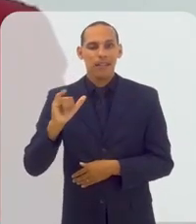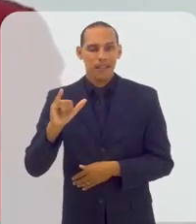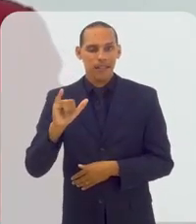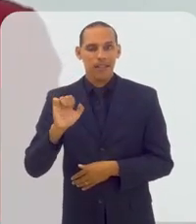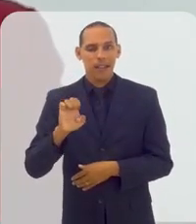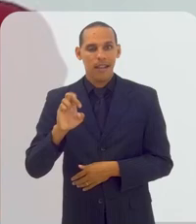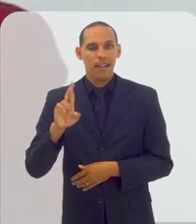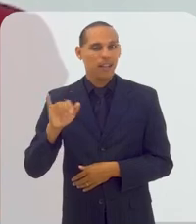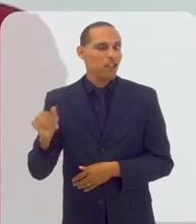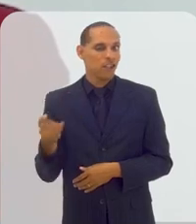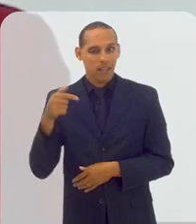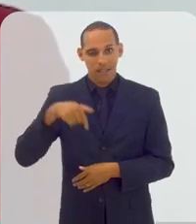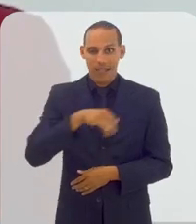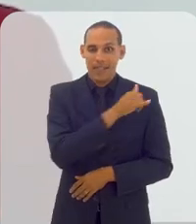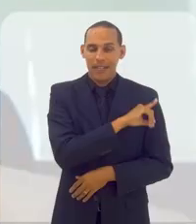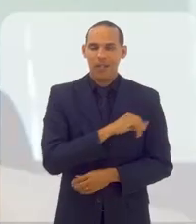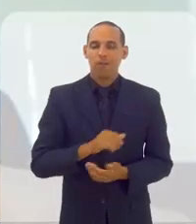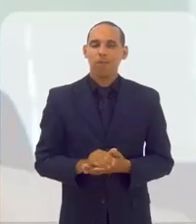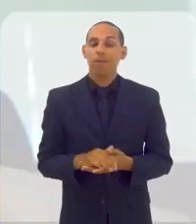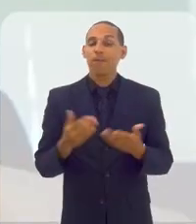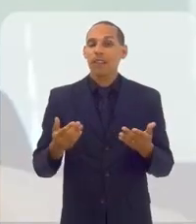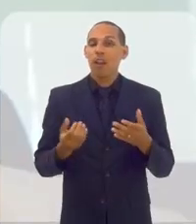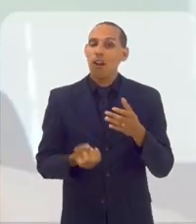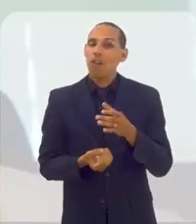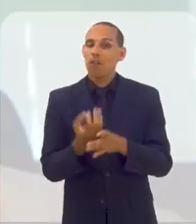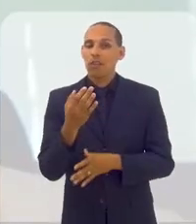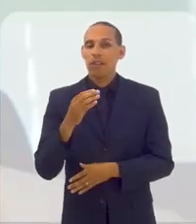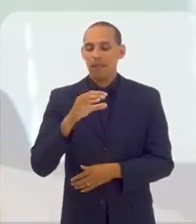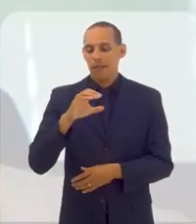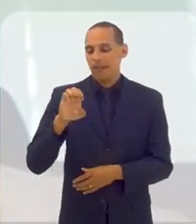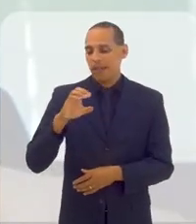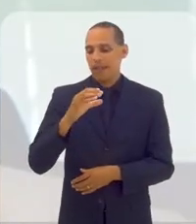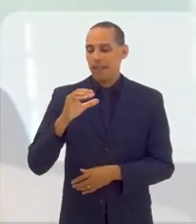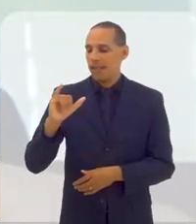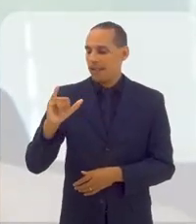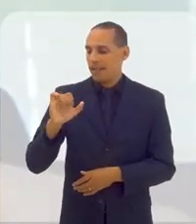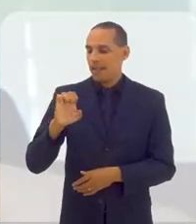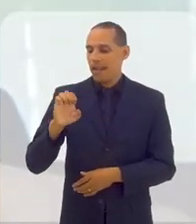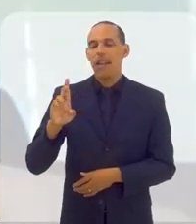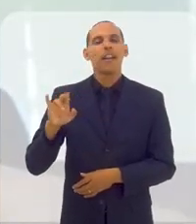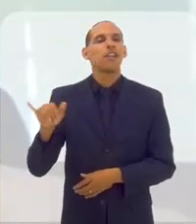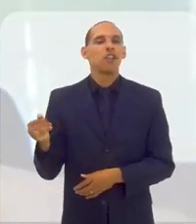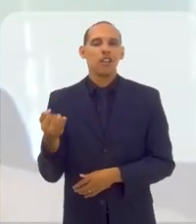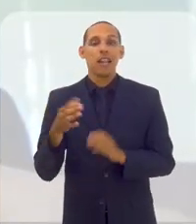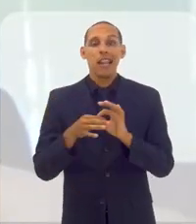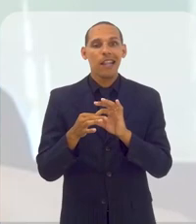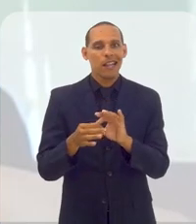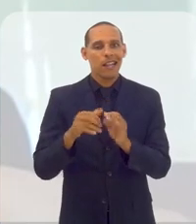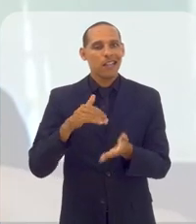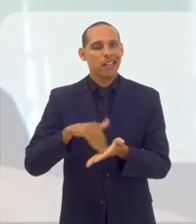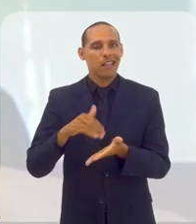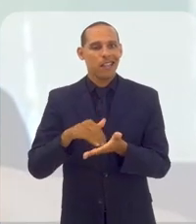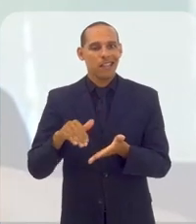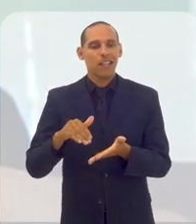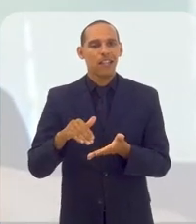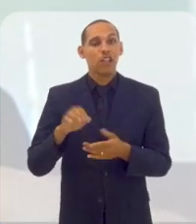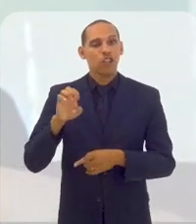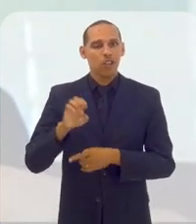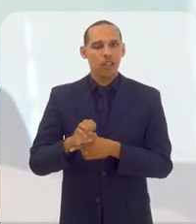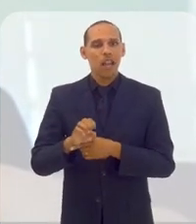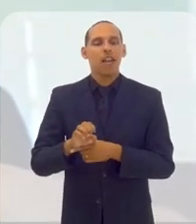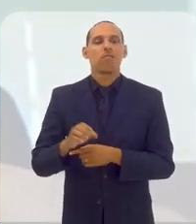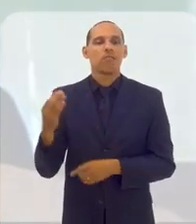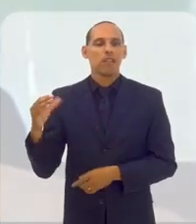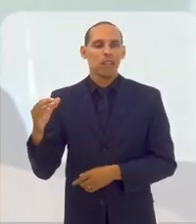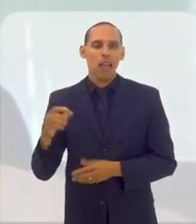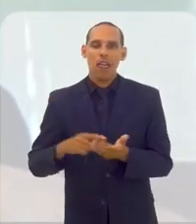CCR aqui no estado do Rio de Janeiro então Geisa a fundação CCR ela é uma Fundação vinculada né Secretaria de Estado de